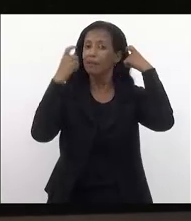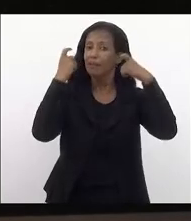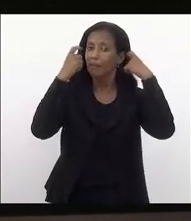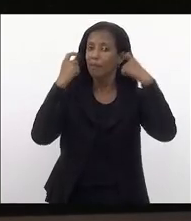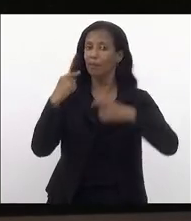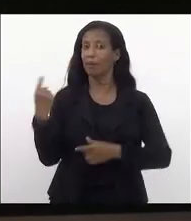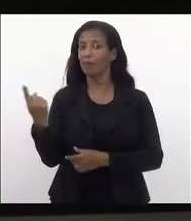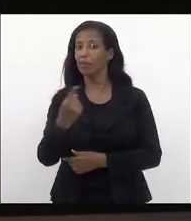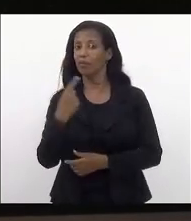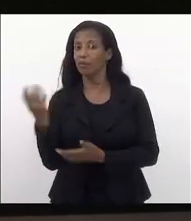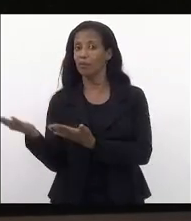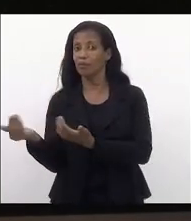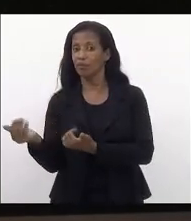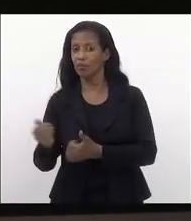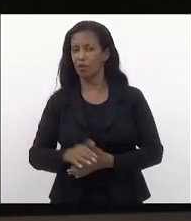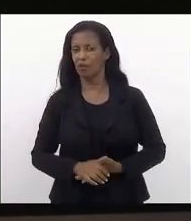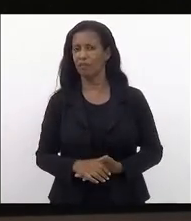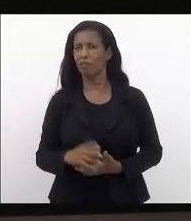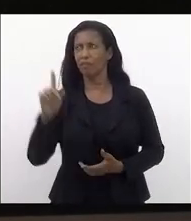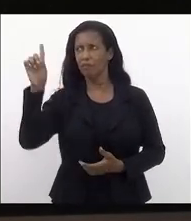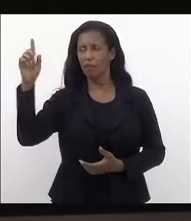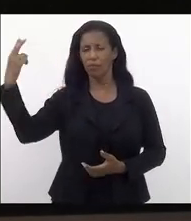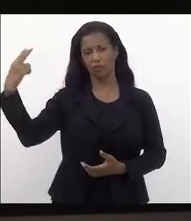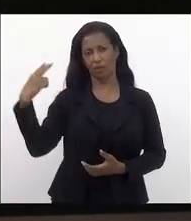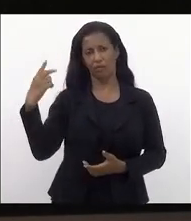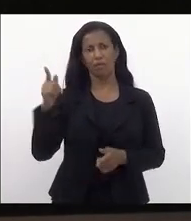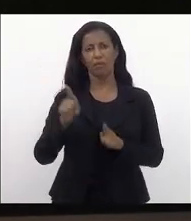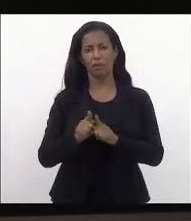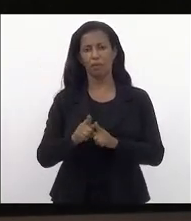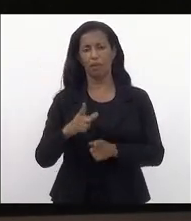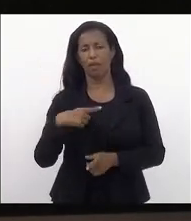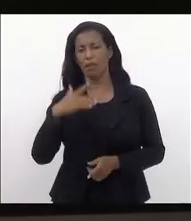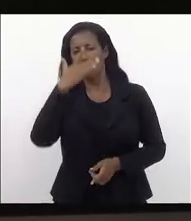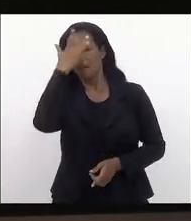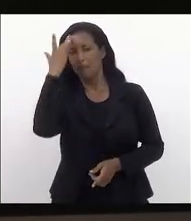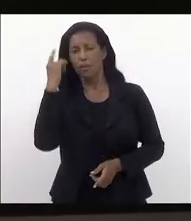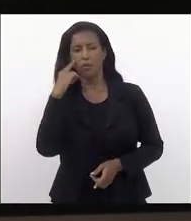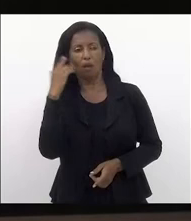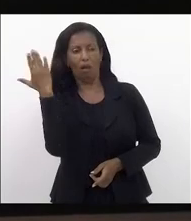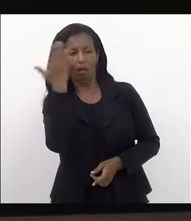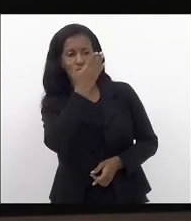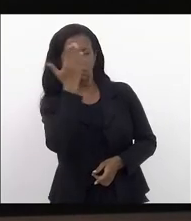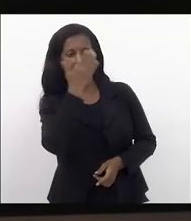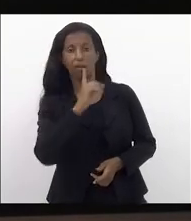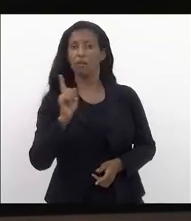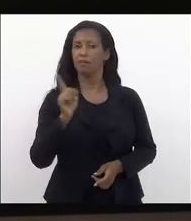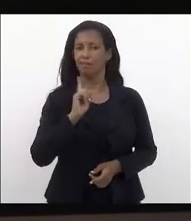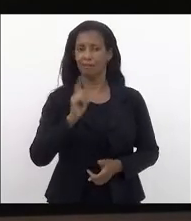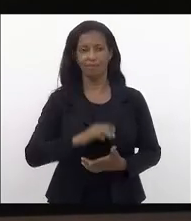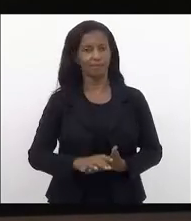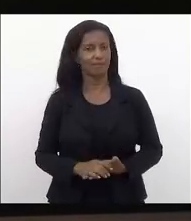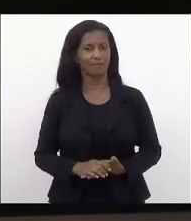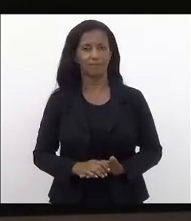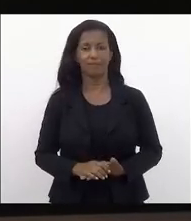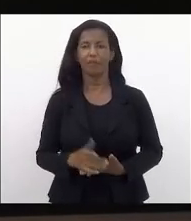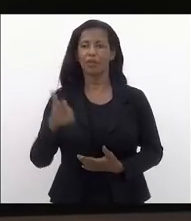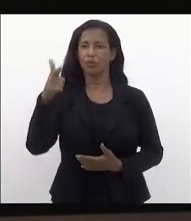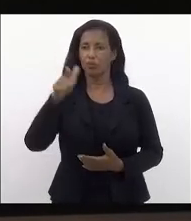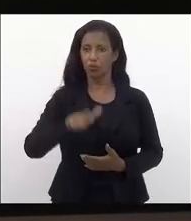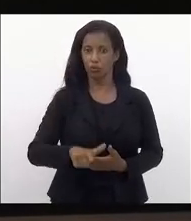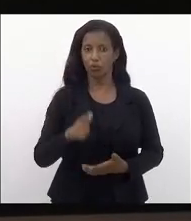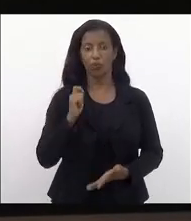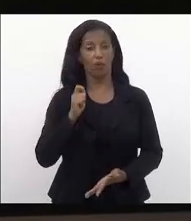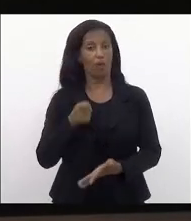a nossa juventude ele está vendo também porque tem pessoas que acham que o passo está percebido mas não passam não então mais uma vez